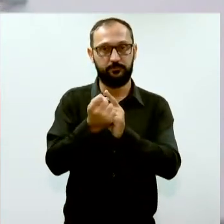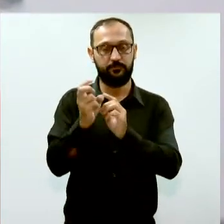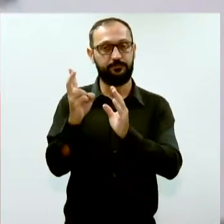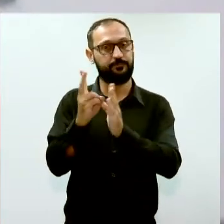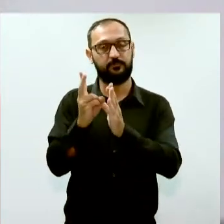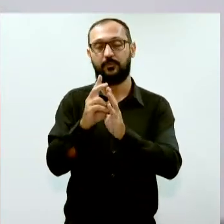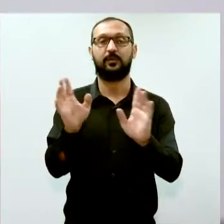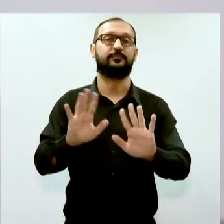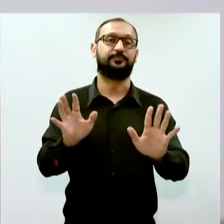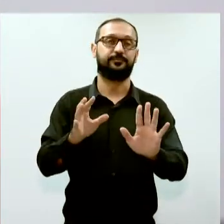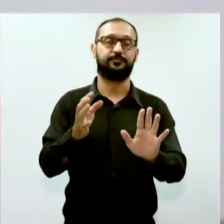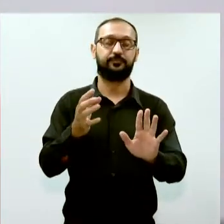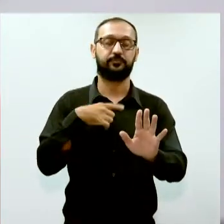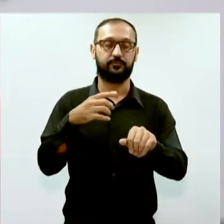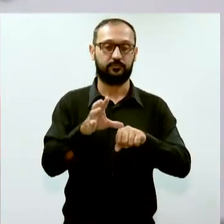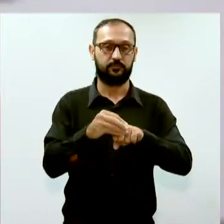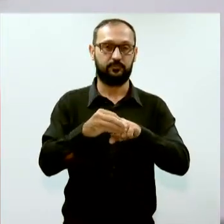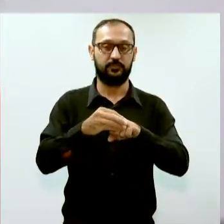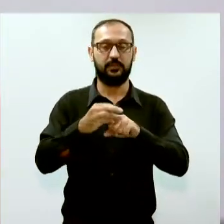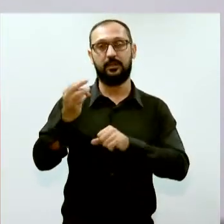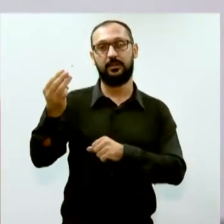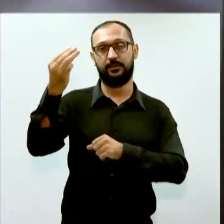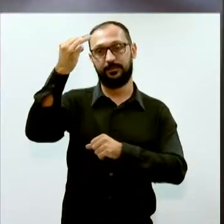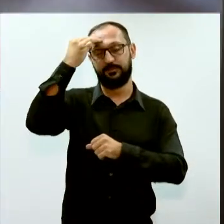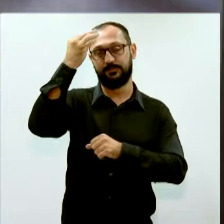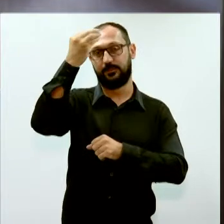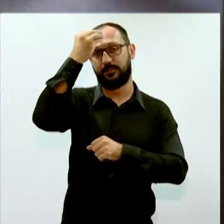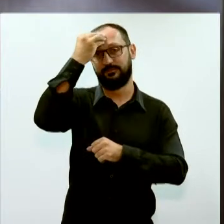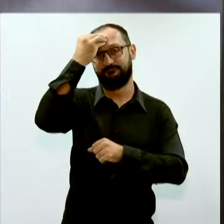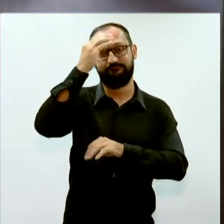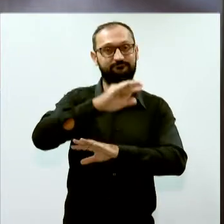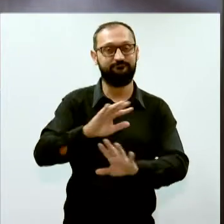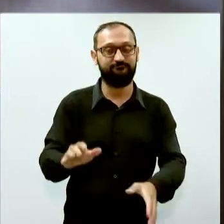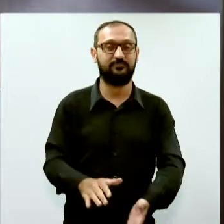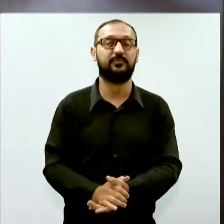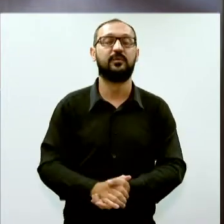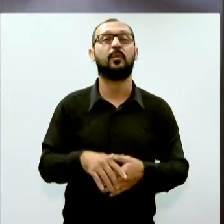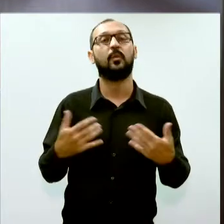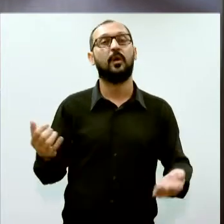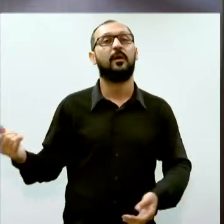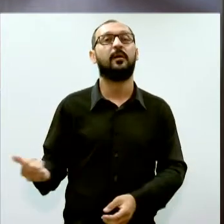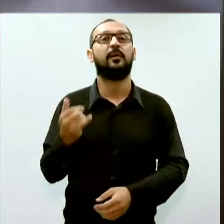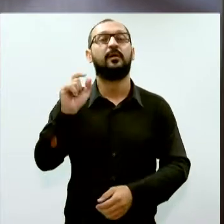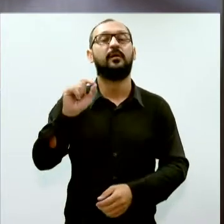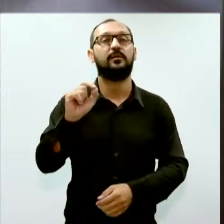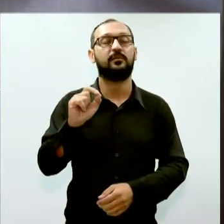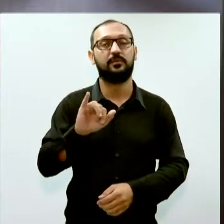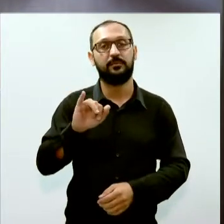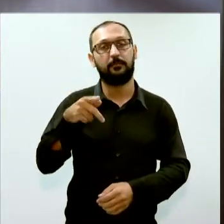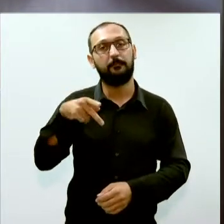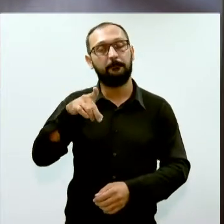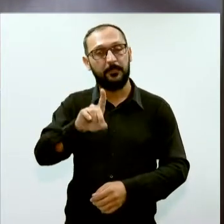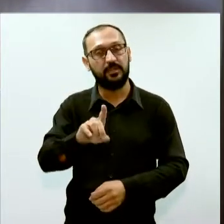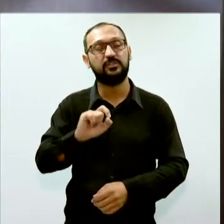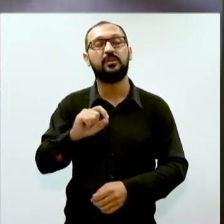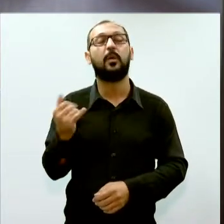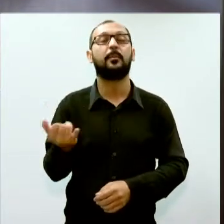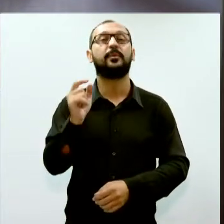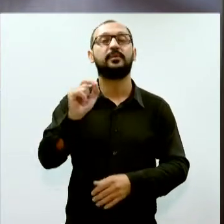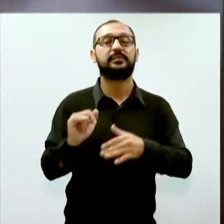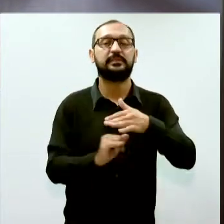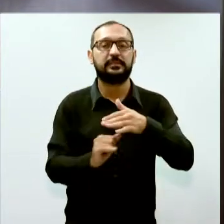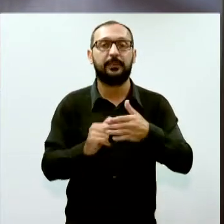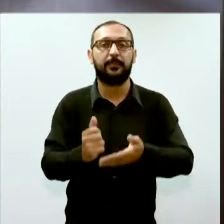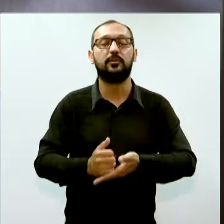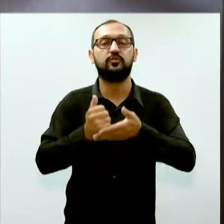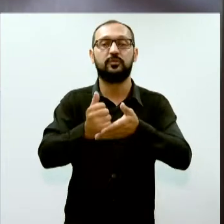não. Todo esse conhecimento está na memória de quem viveu. Qual a importância, então, do IPED nesse processo de dar voz à